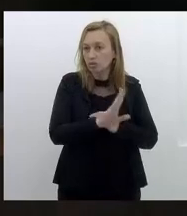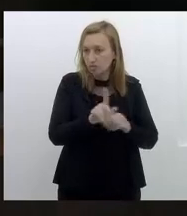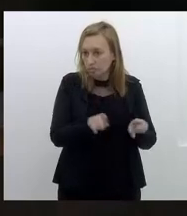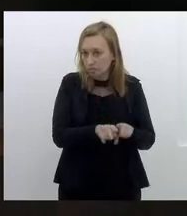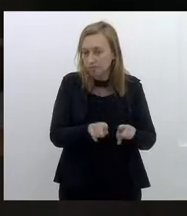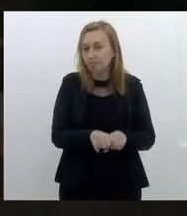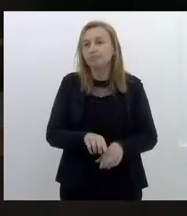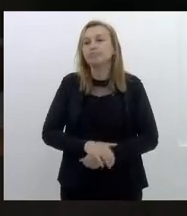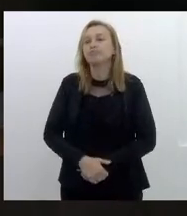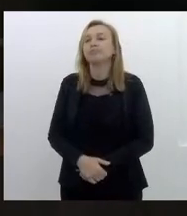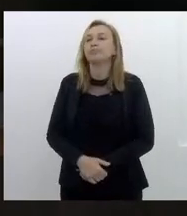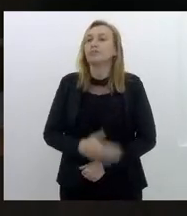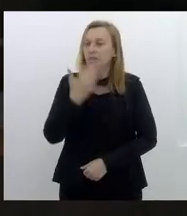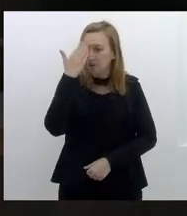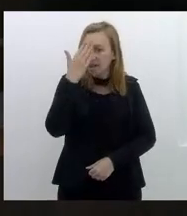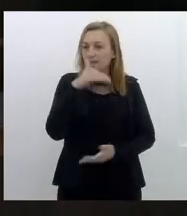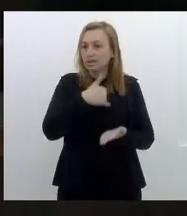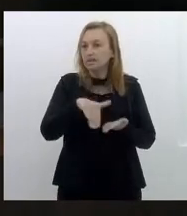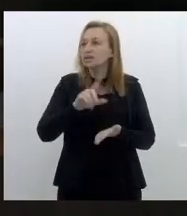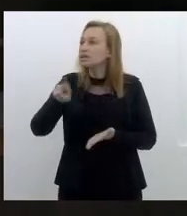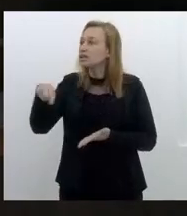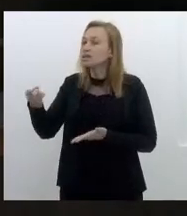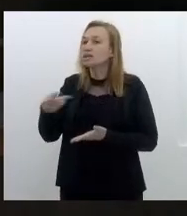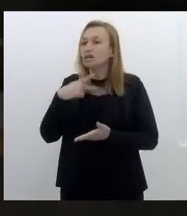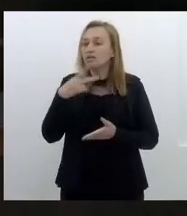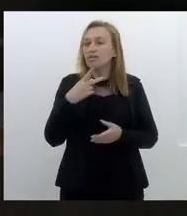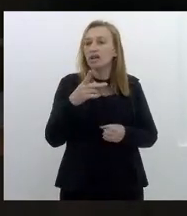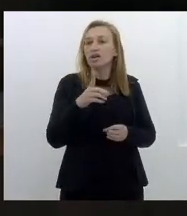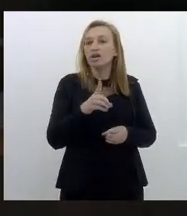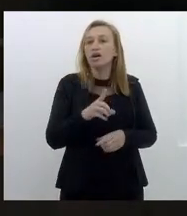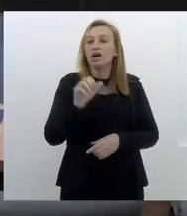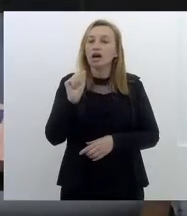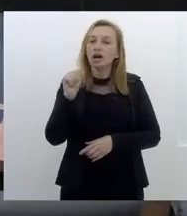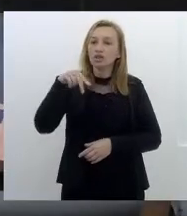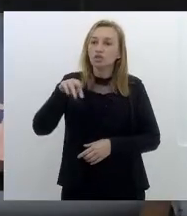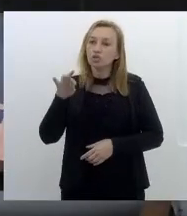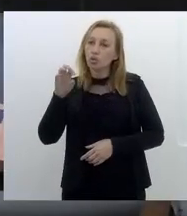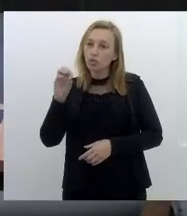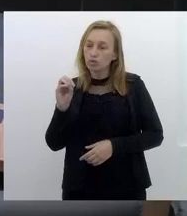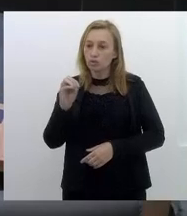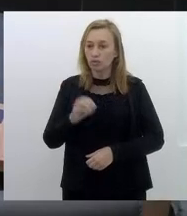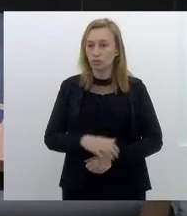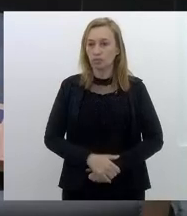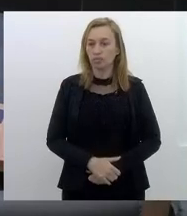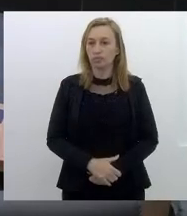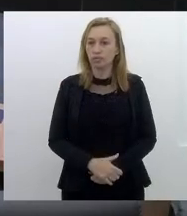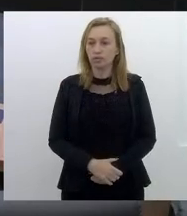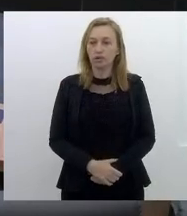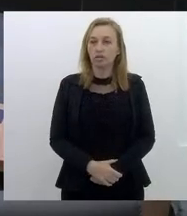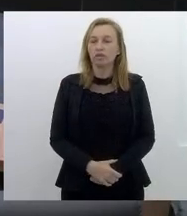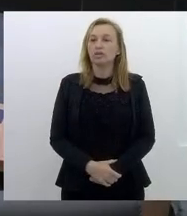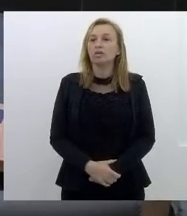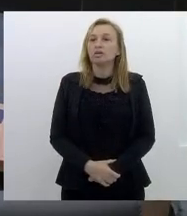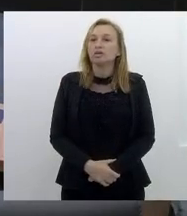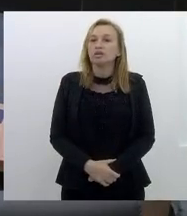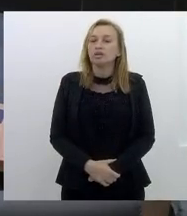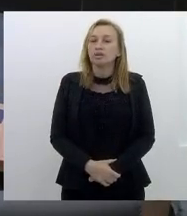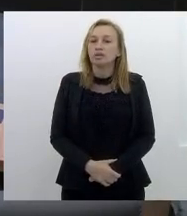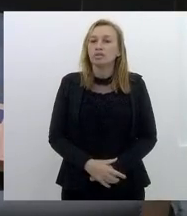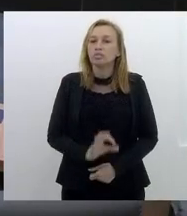nisso Obrigado secretário quero passar a palavra a sua Antônio César de Jesus o